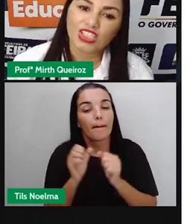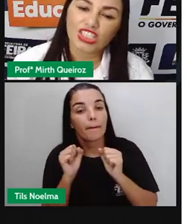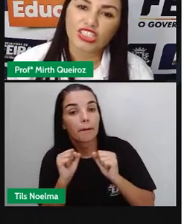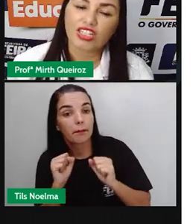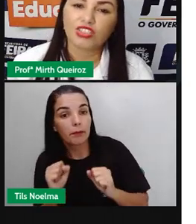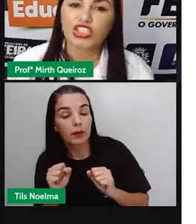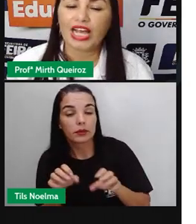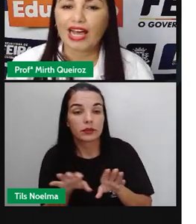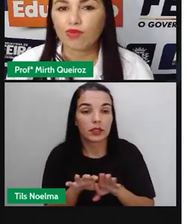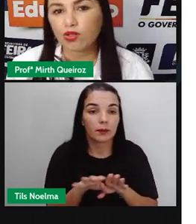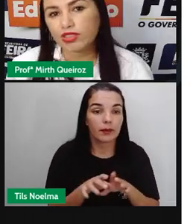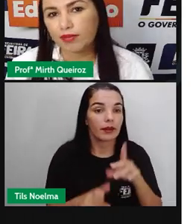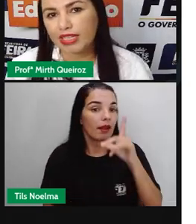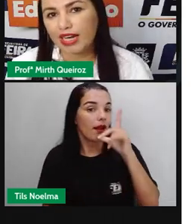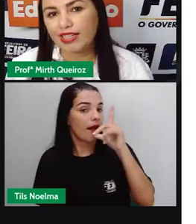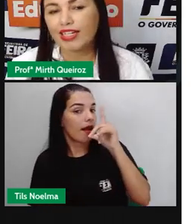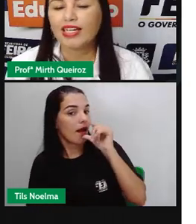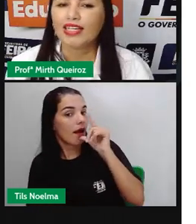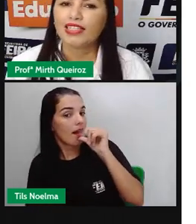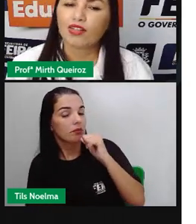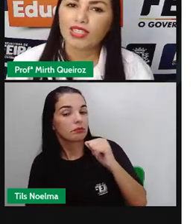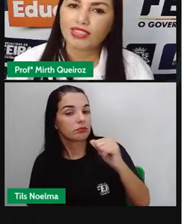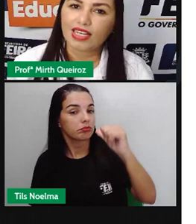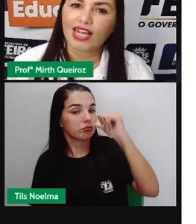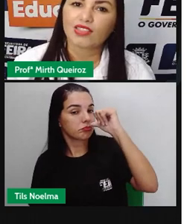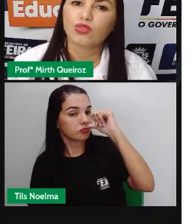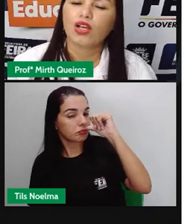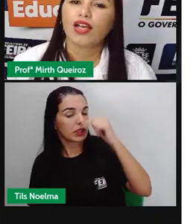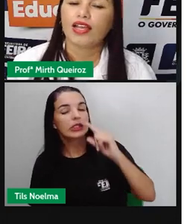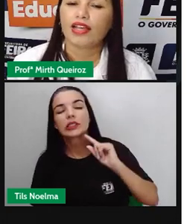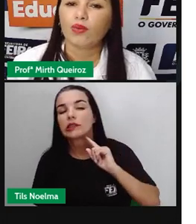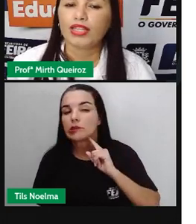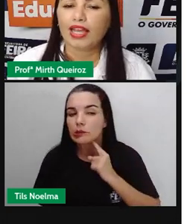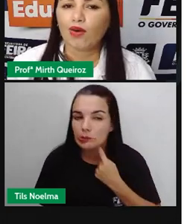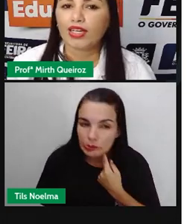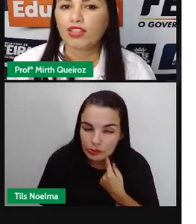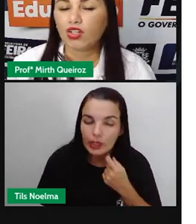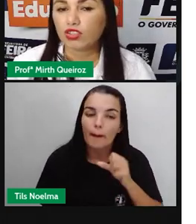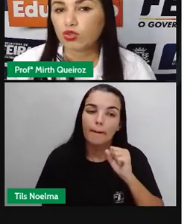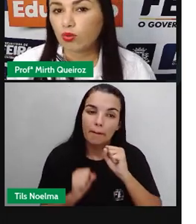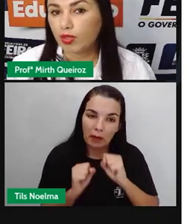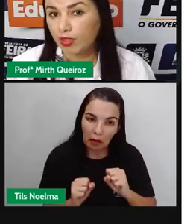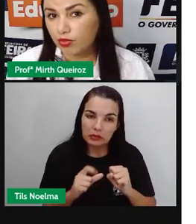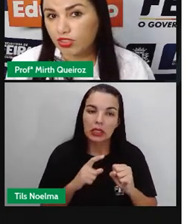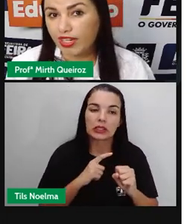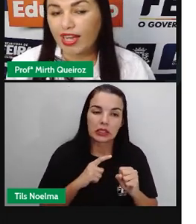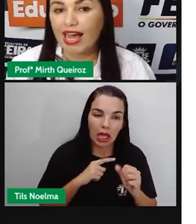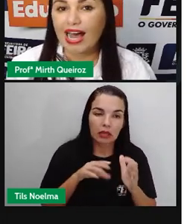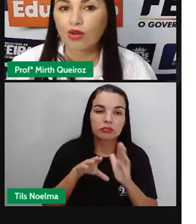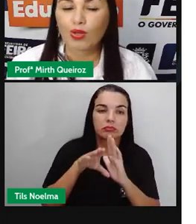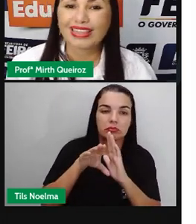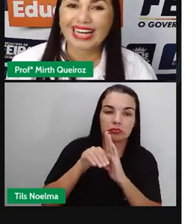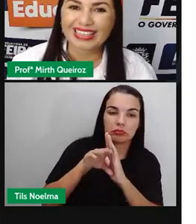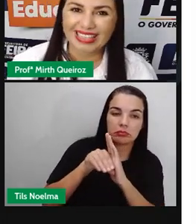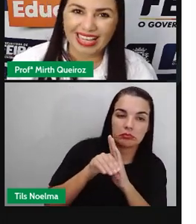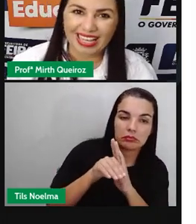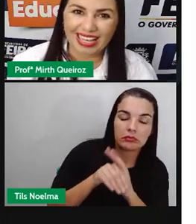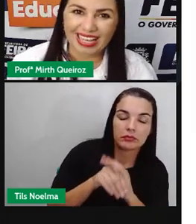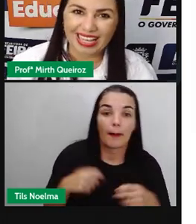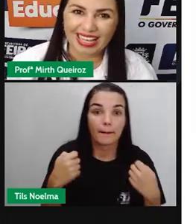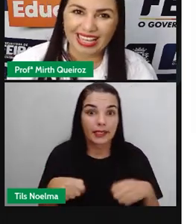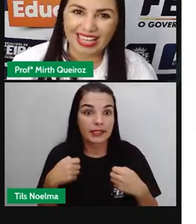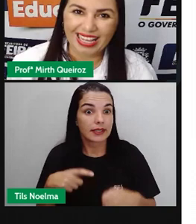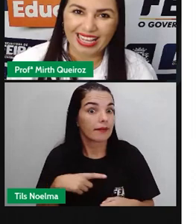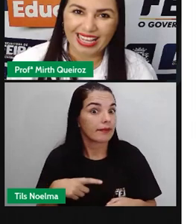através da ingestão de água contaminada Então nesse caso é o ideal é que nós tomemos né água